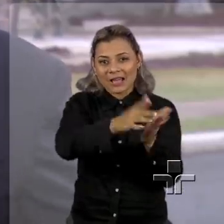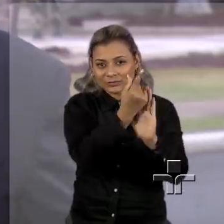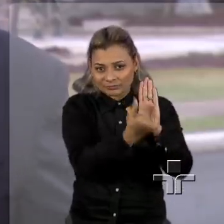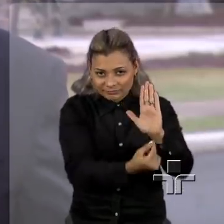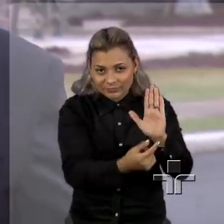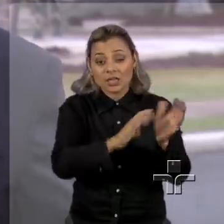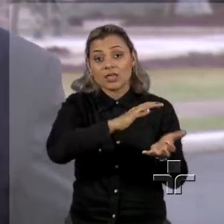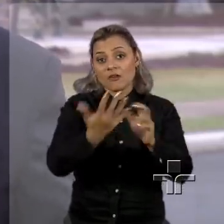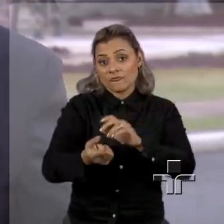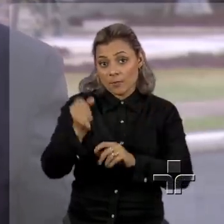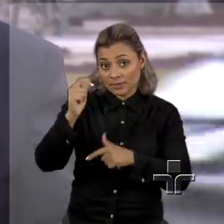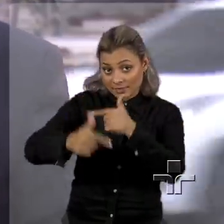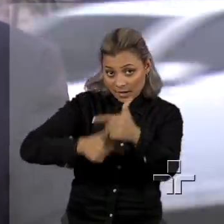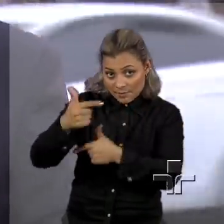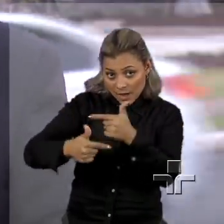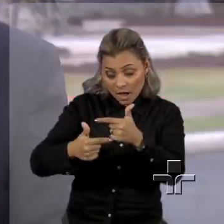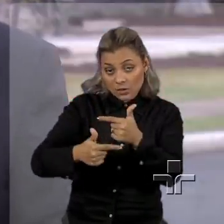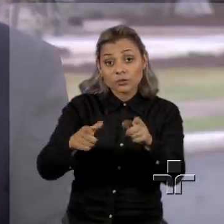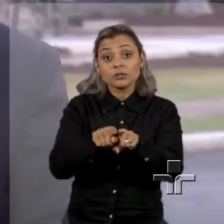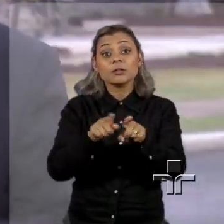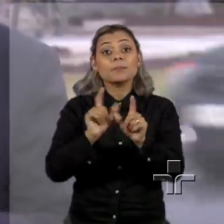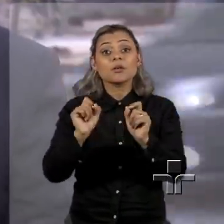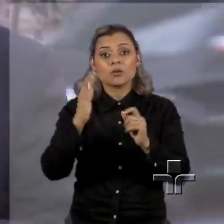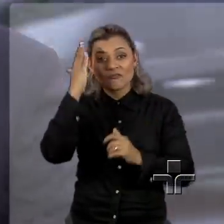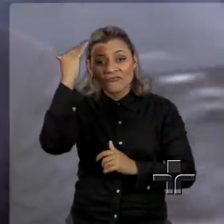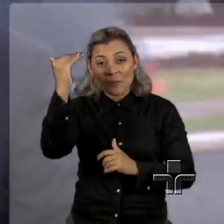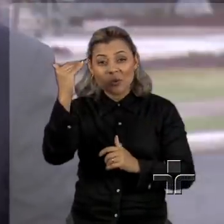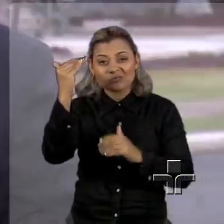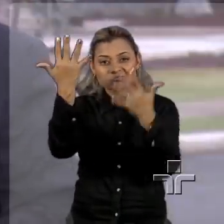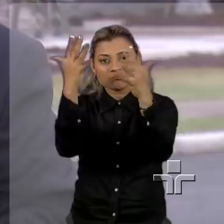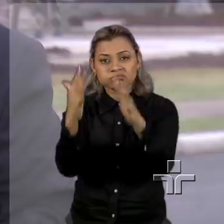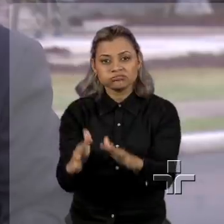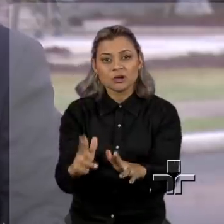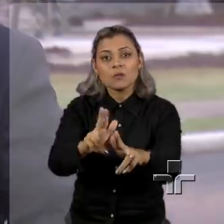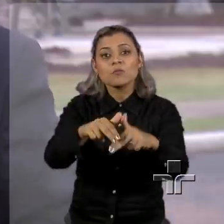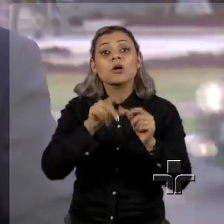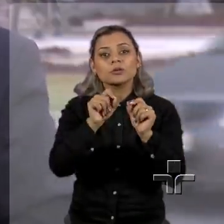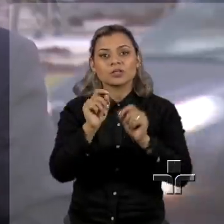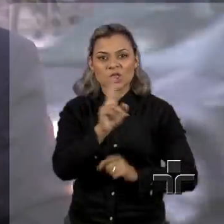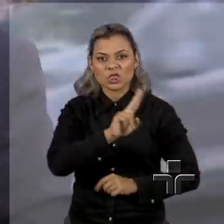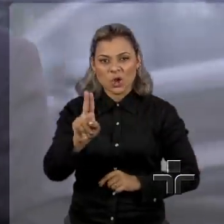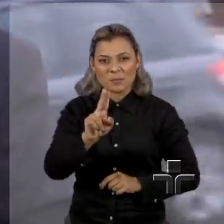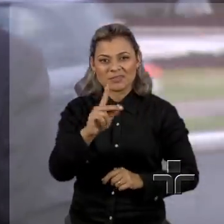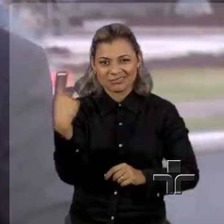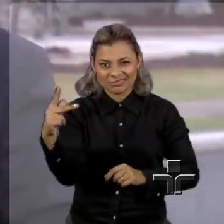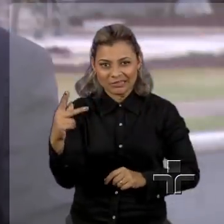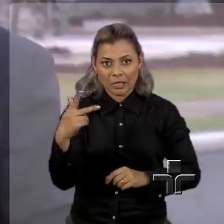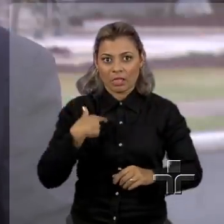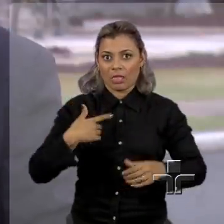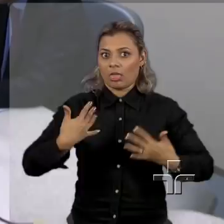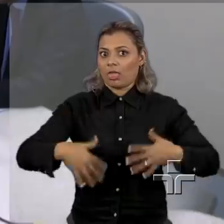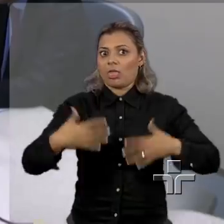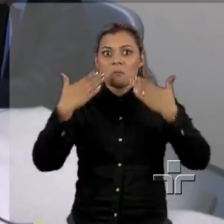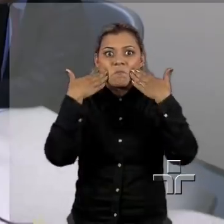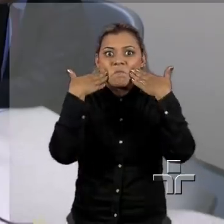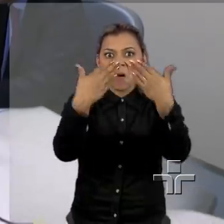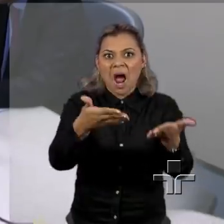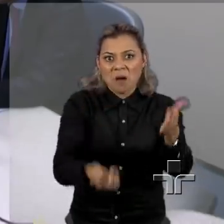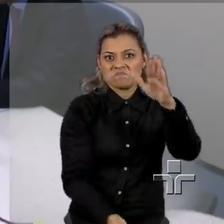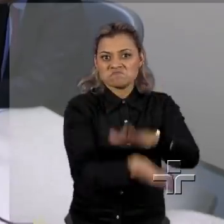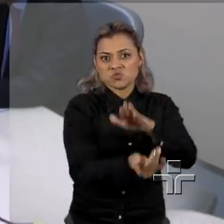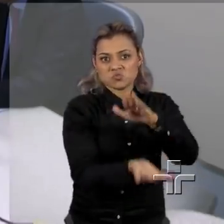e a reforma trabalhista e viu sua popularidade despencar após seu nome ser envolvido em escândalos de corrupção. Em maio